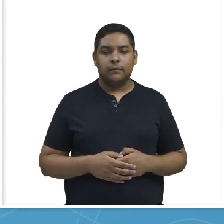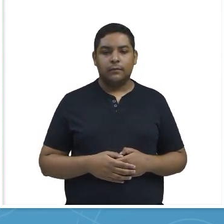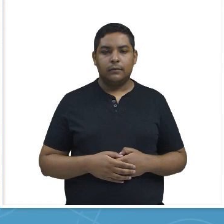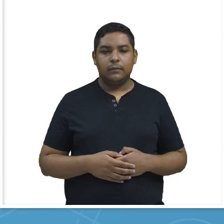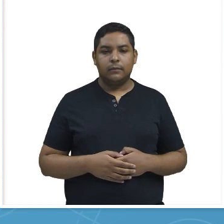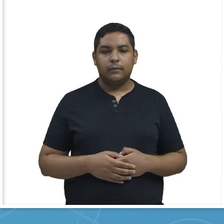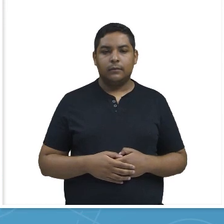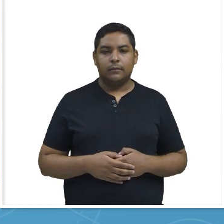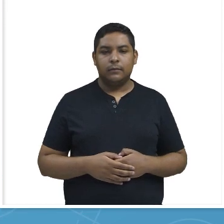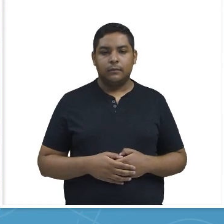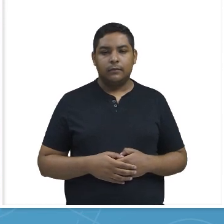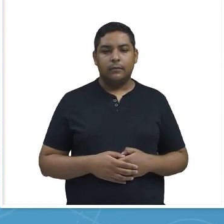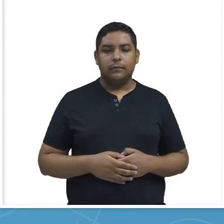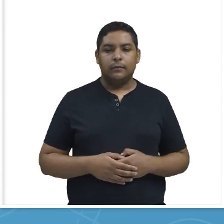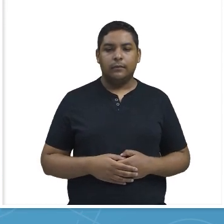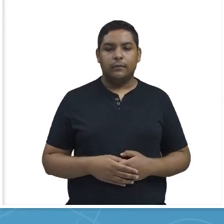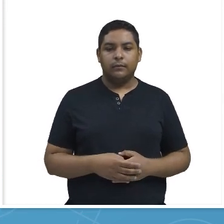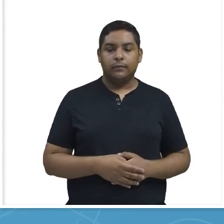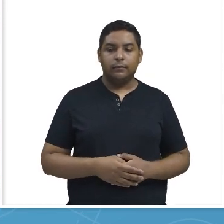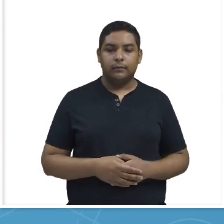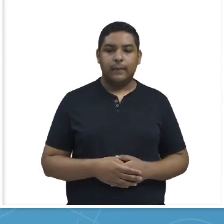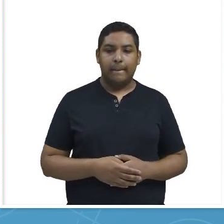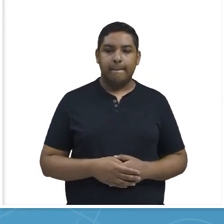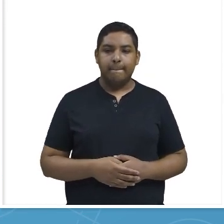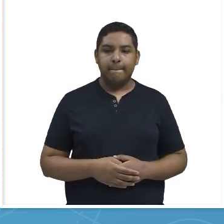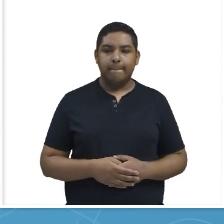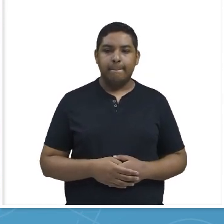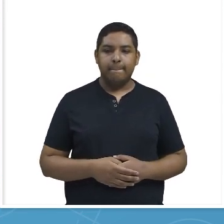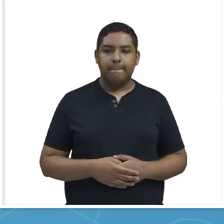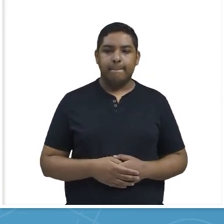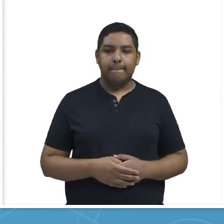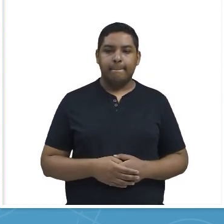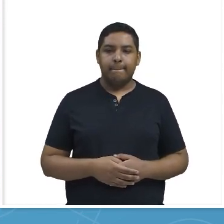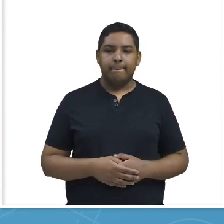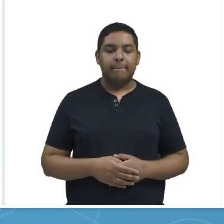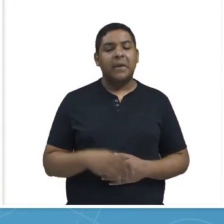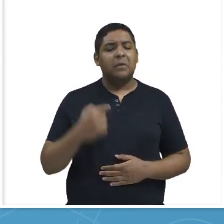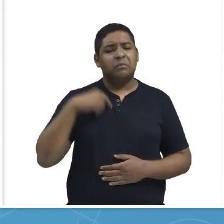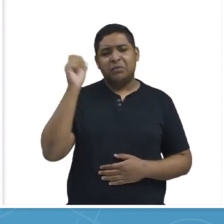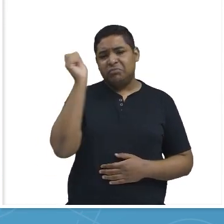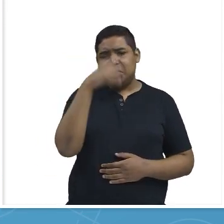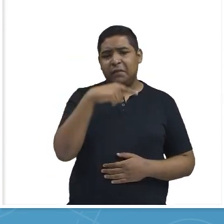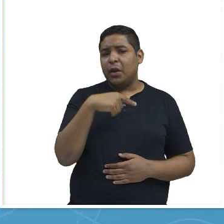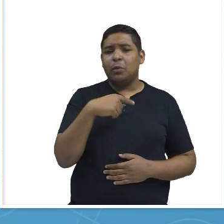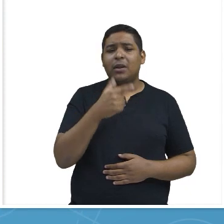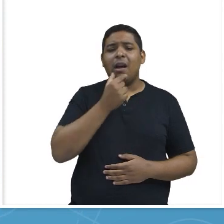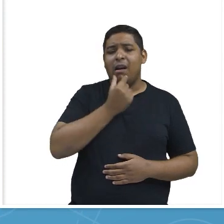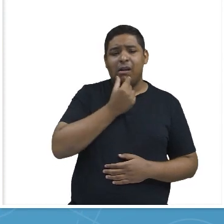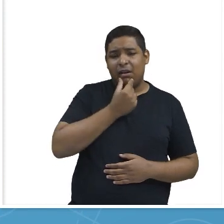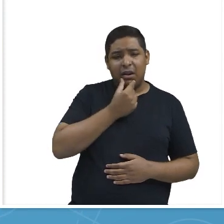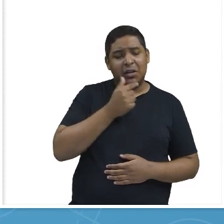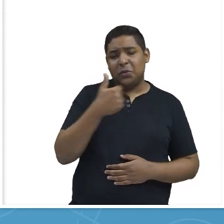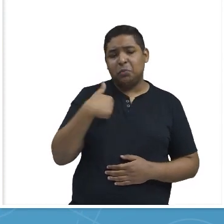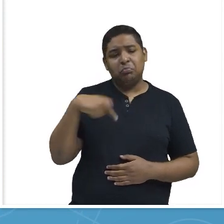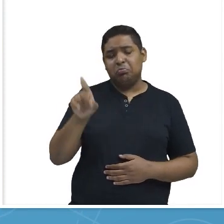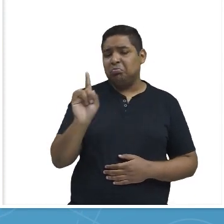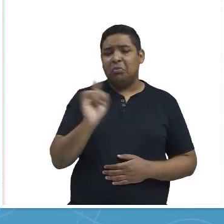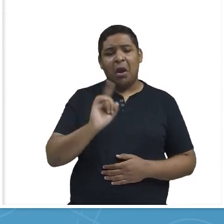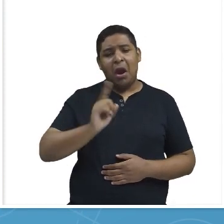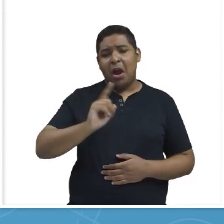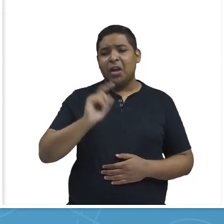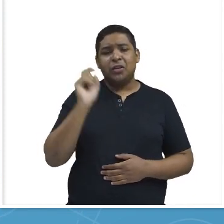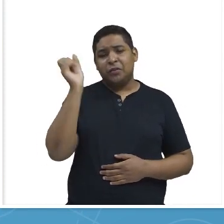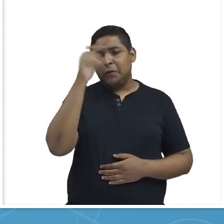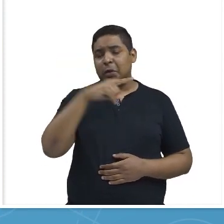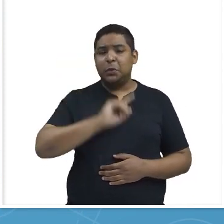any difficulty with English language. Então, eu não terei nenhuma dificuldade com a língua inglesa. É isso que o rapaz aqui